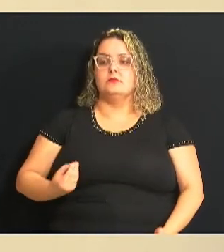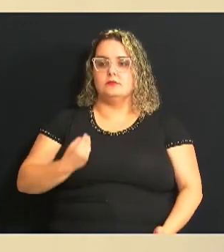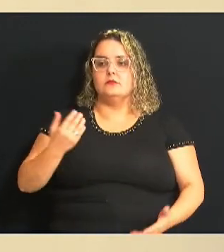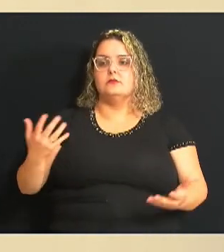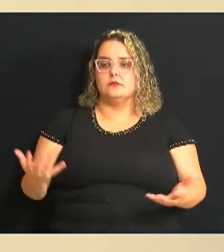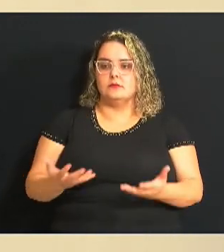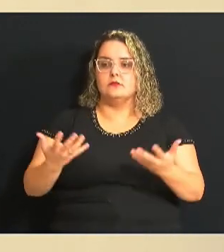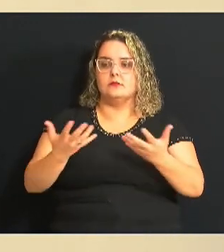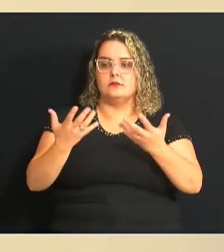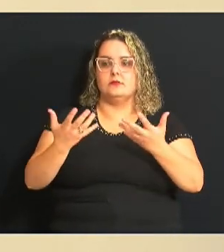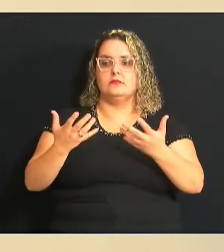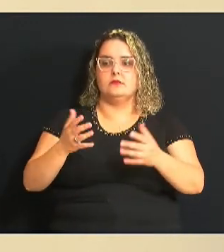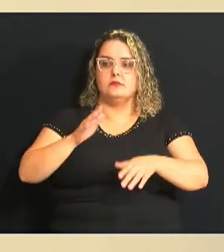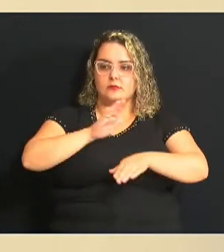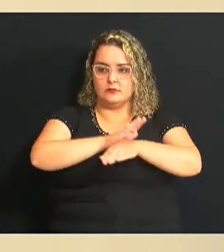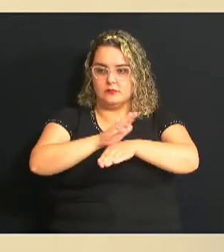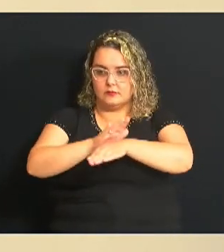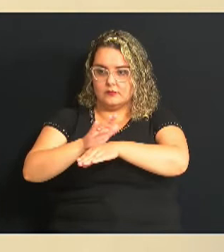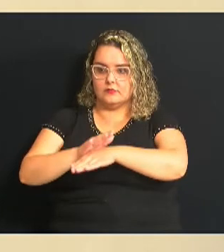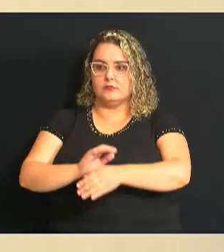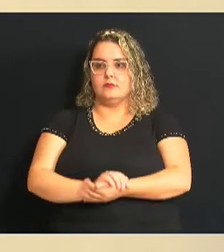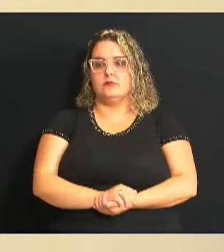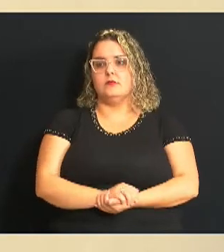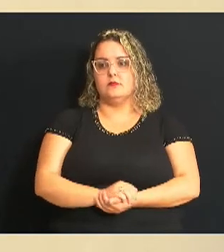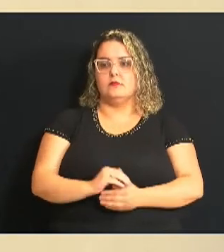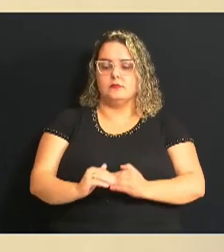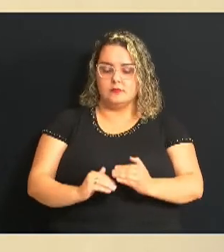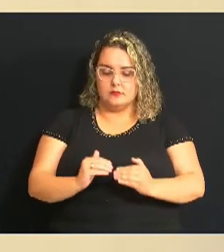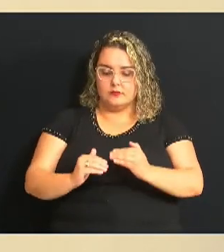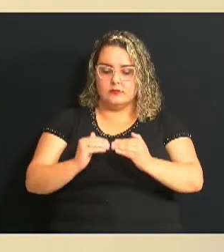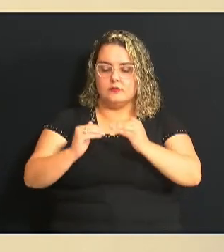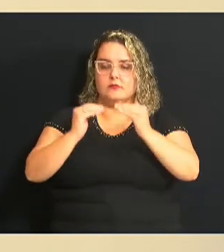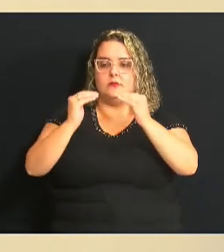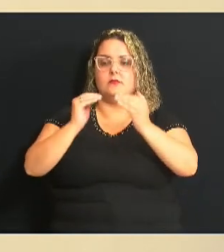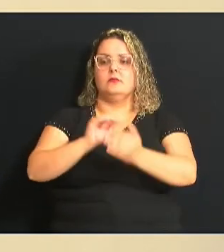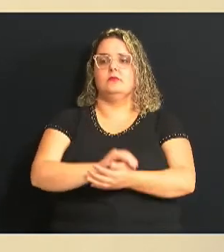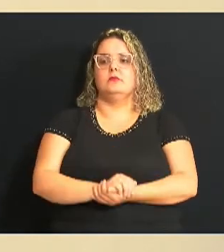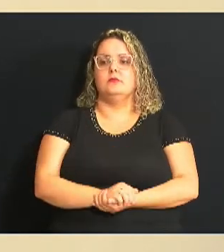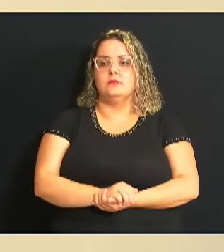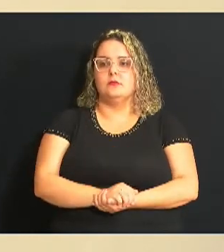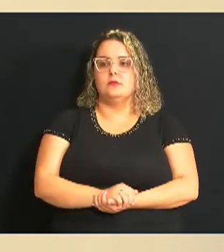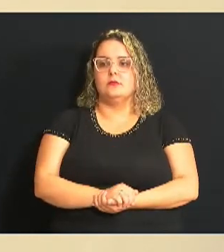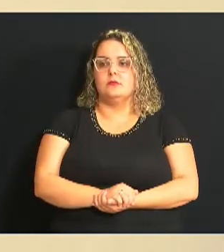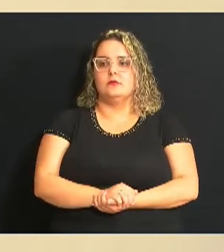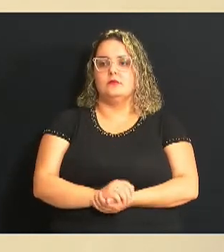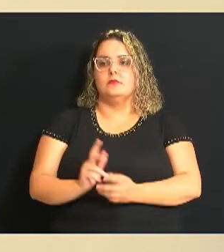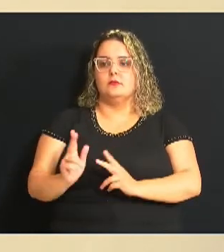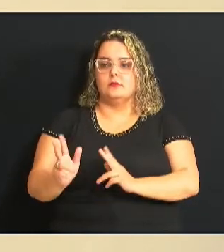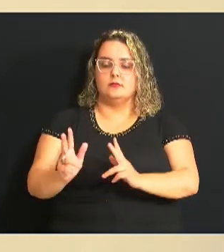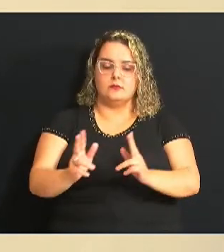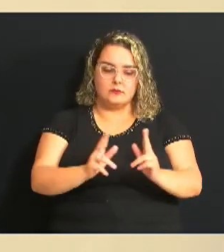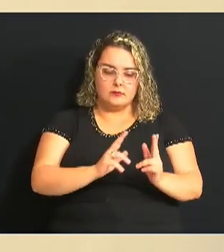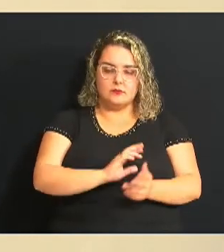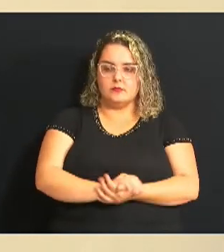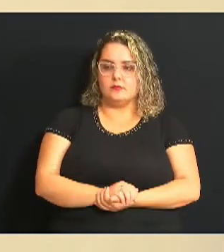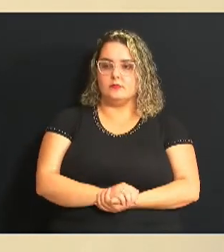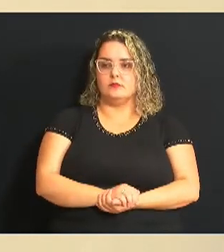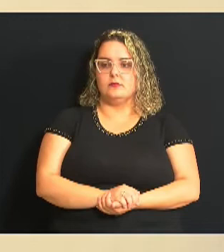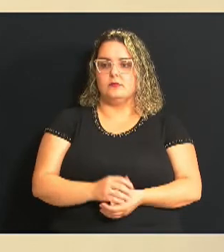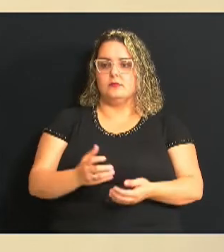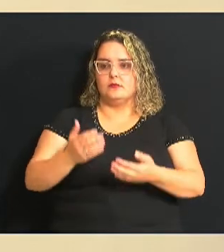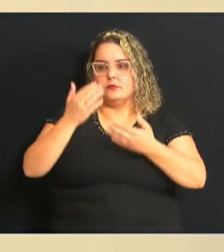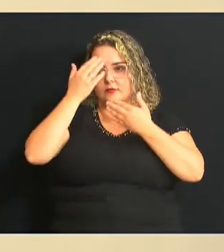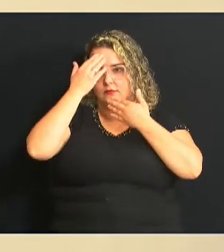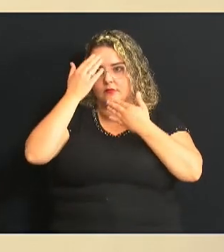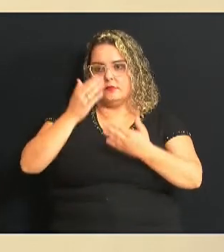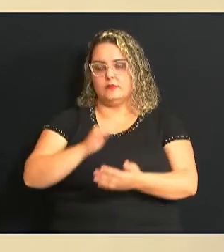contribuir, colaborar com o crescimento dos nossos semelhantes. Quero também agradecer dessa